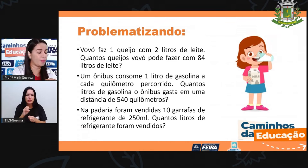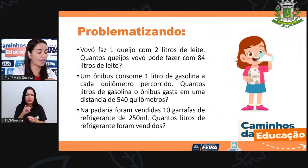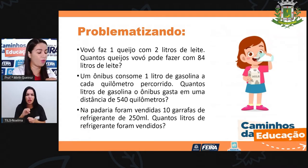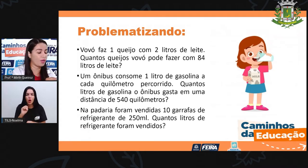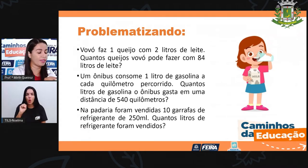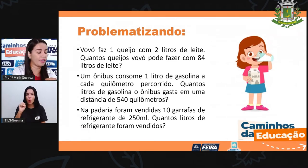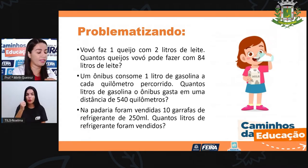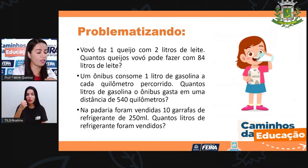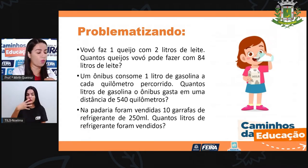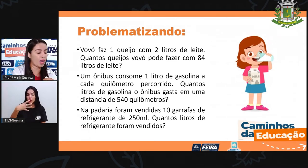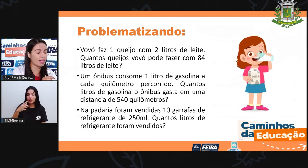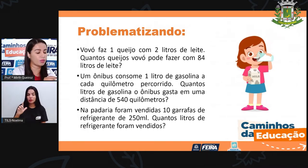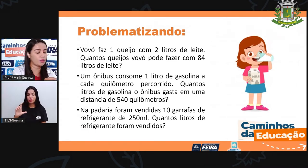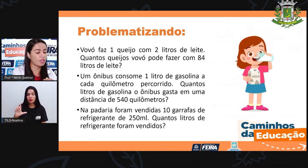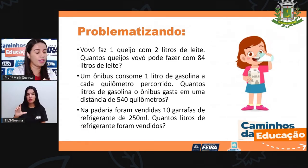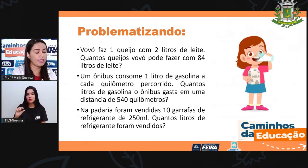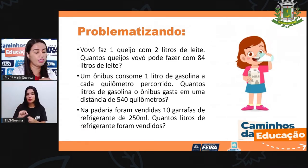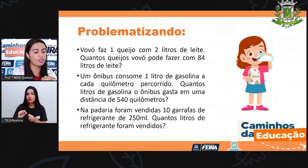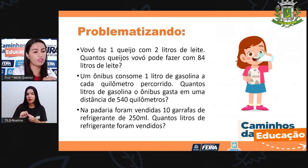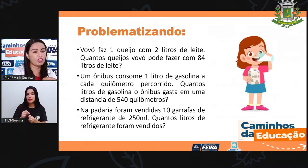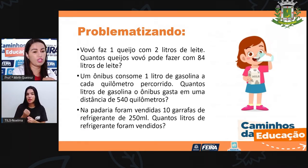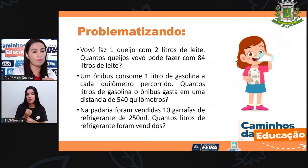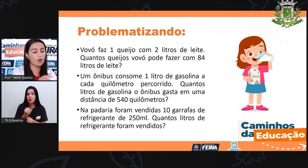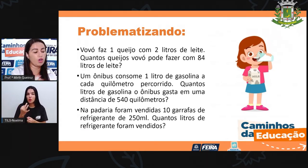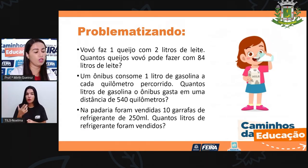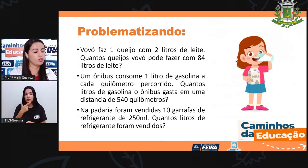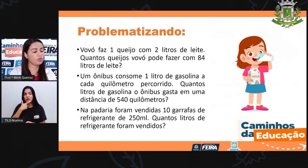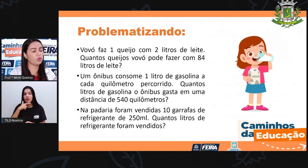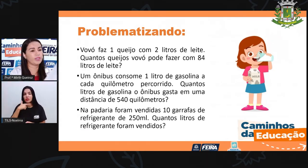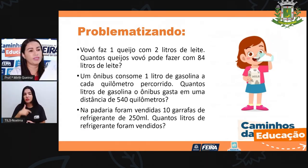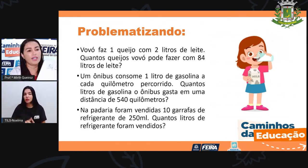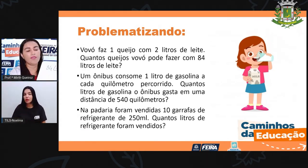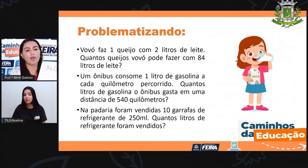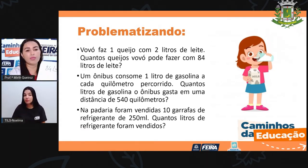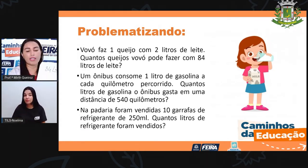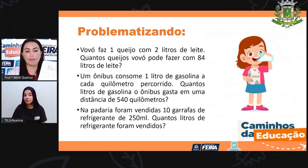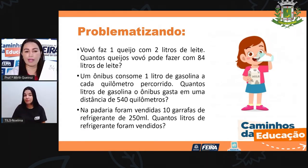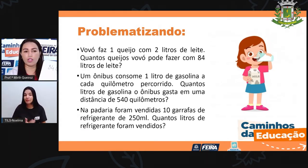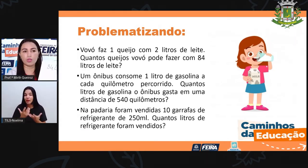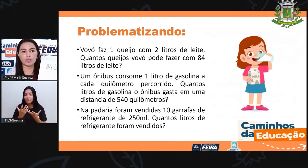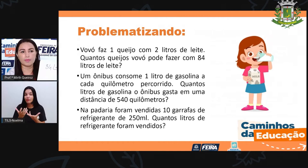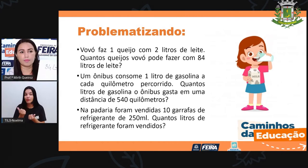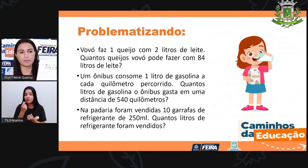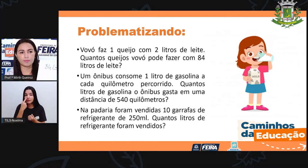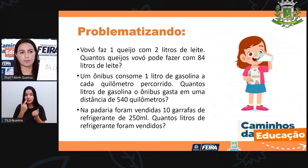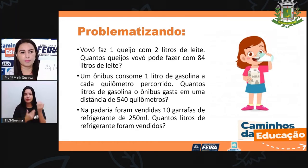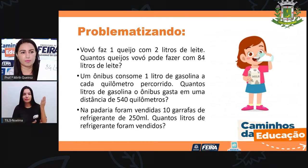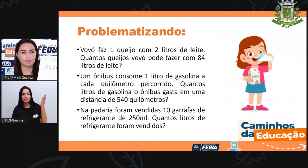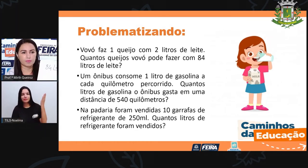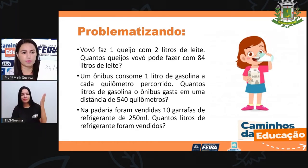gente pegar o 84 e dividir por 2. Vamos aqui para a lousa?